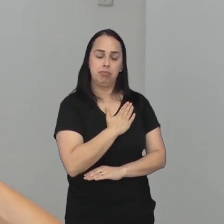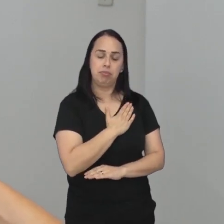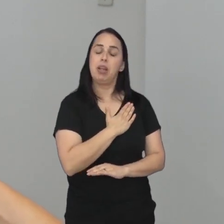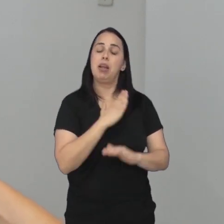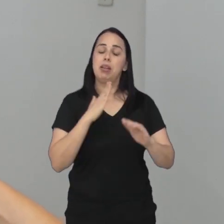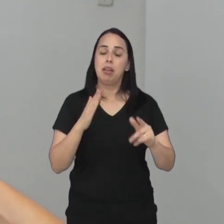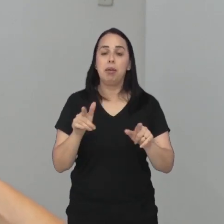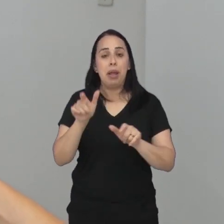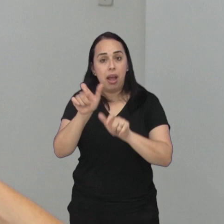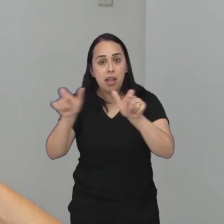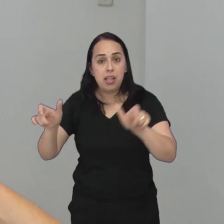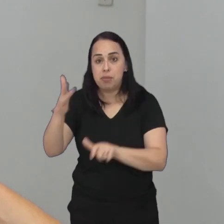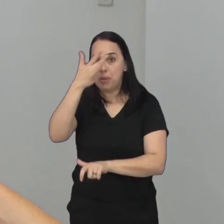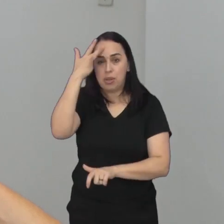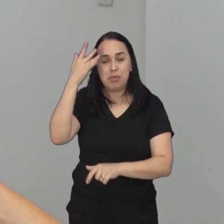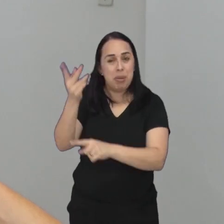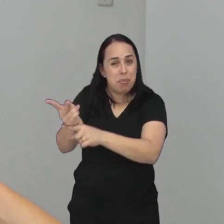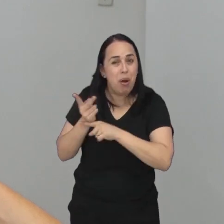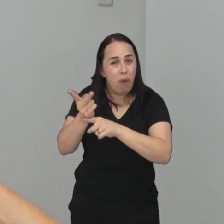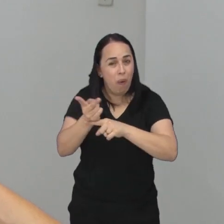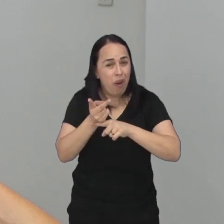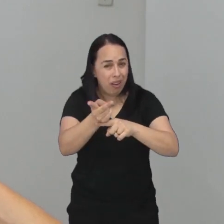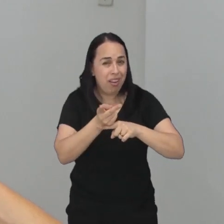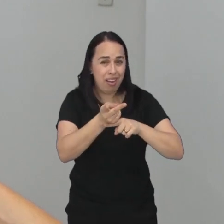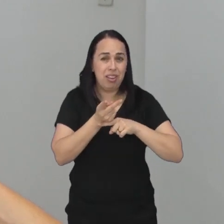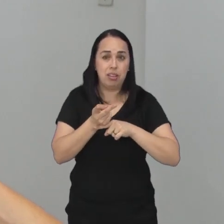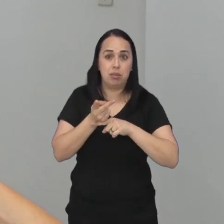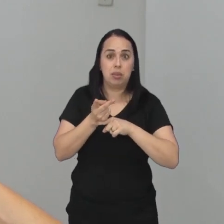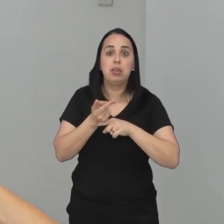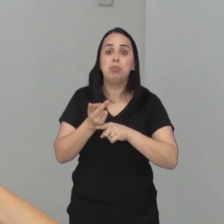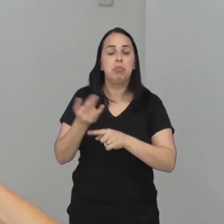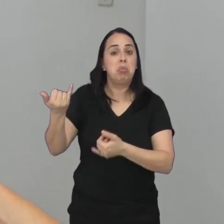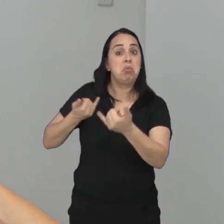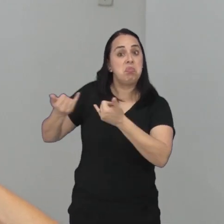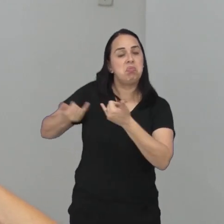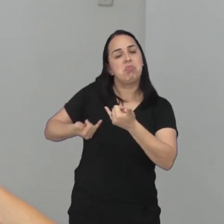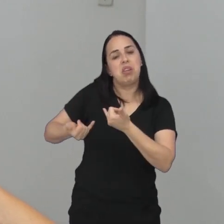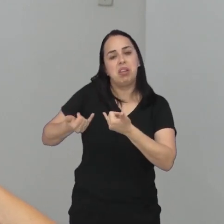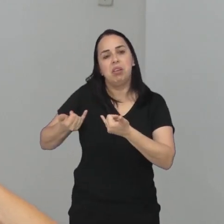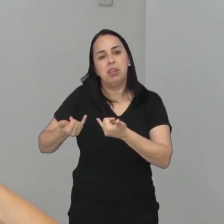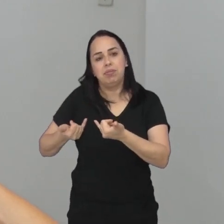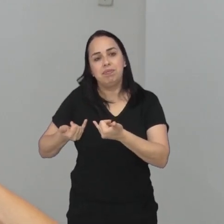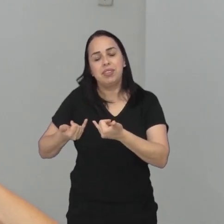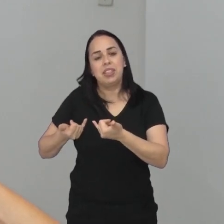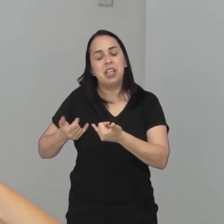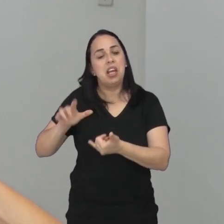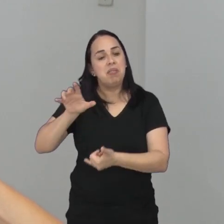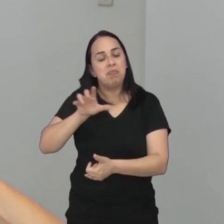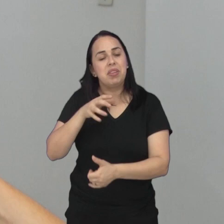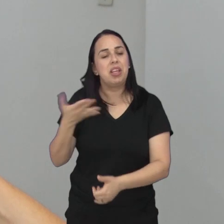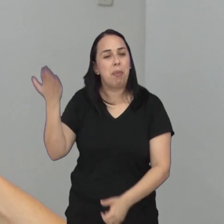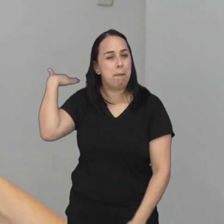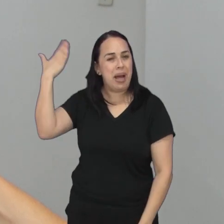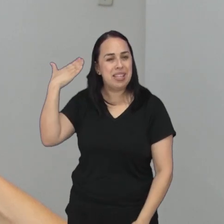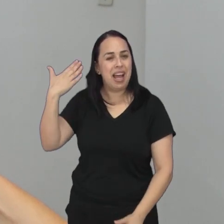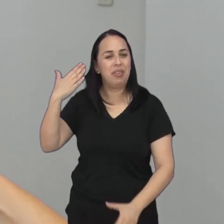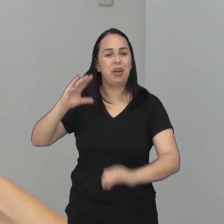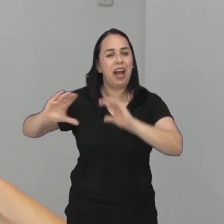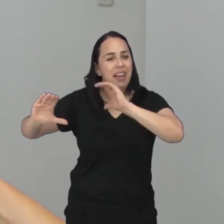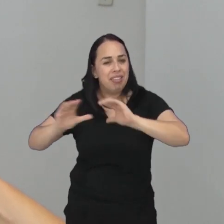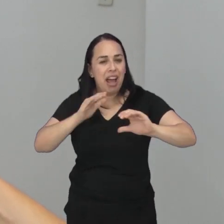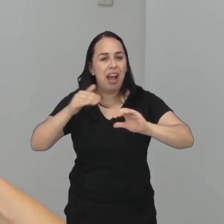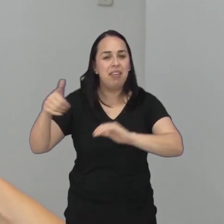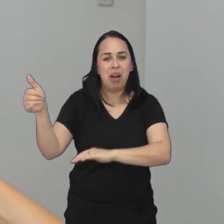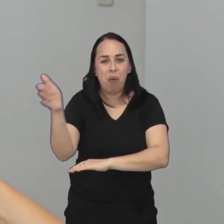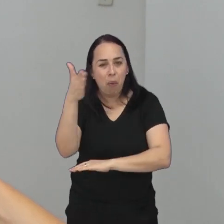por diante. E também porque muitas pessoas me procuraram ao longo desse mandato dizendo a alegria que eles